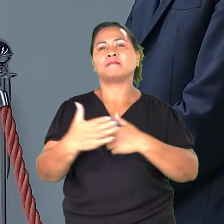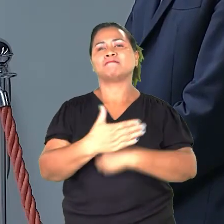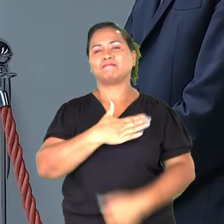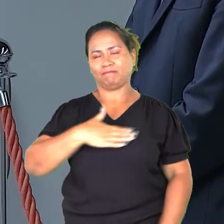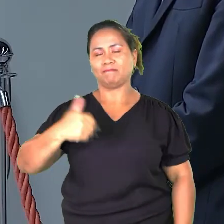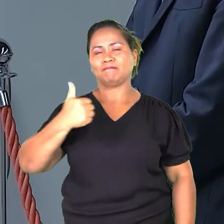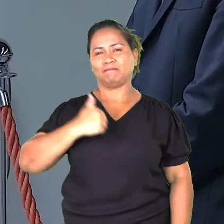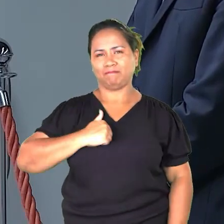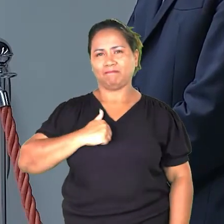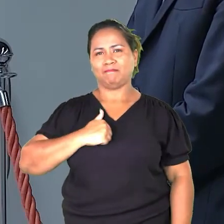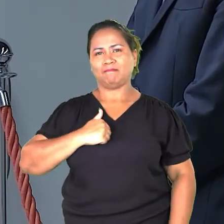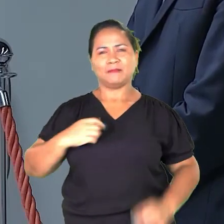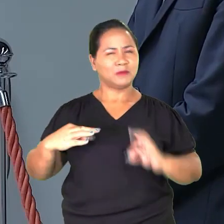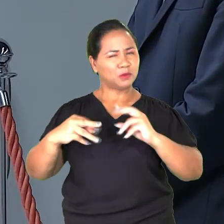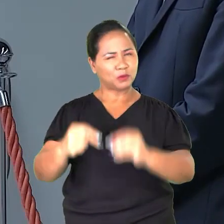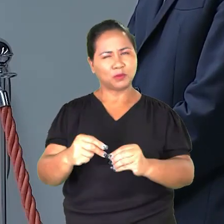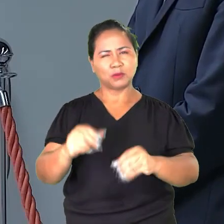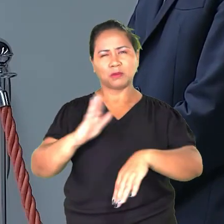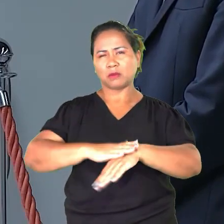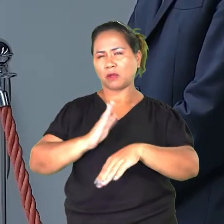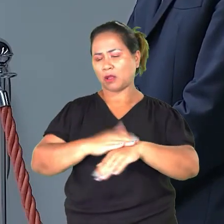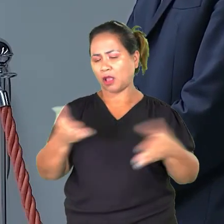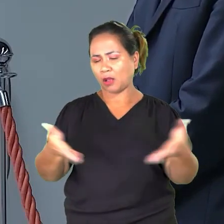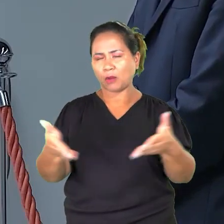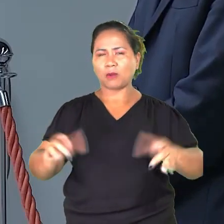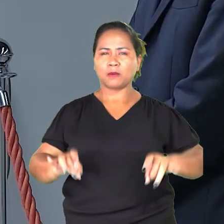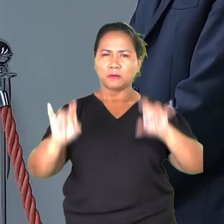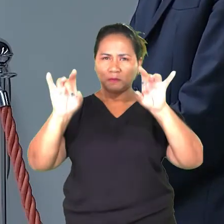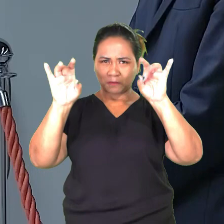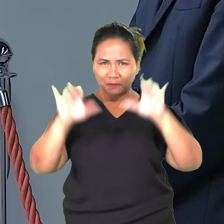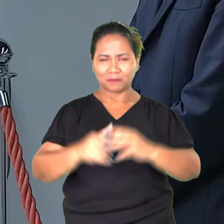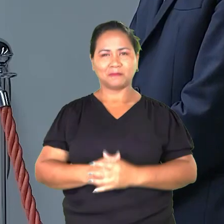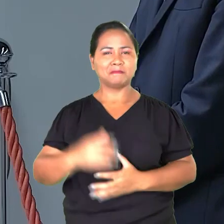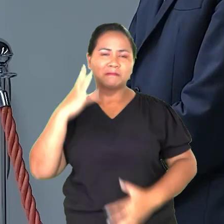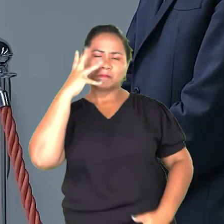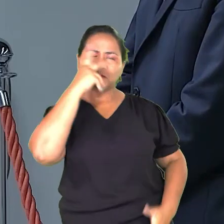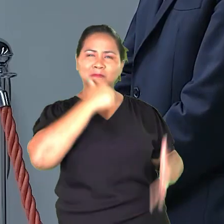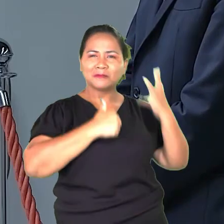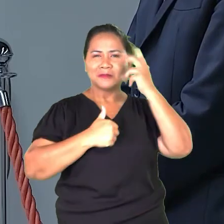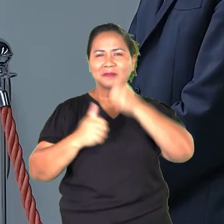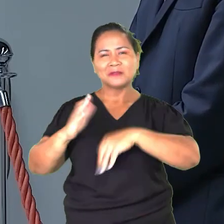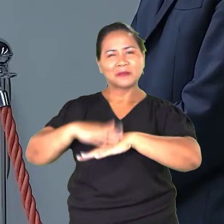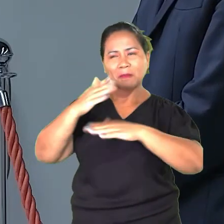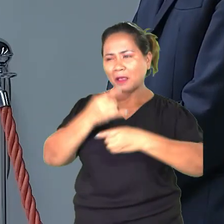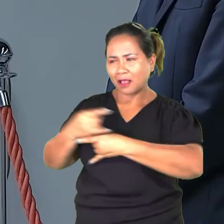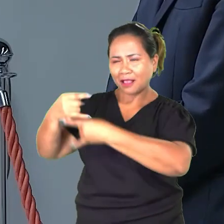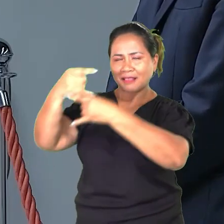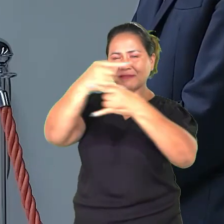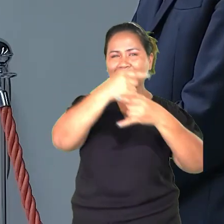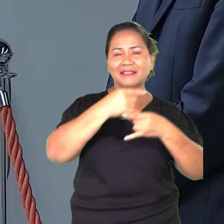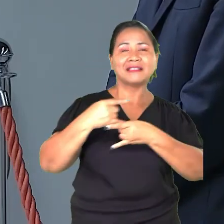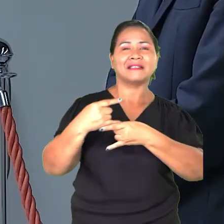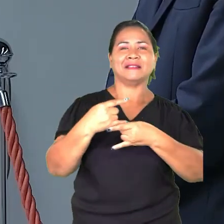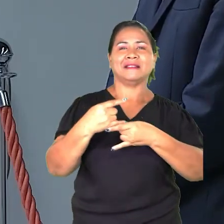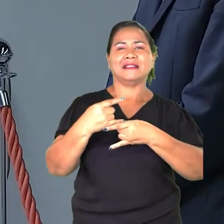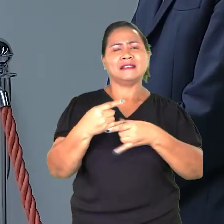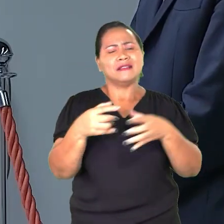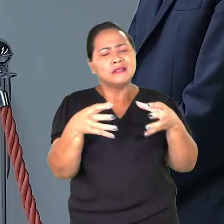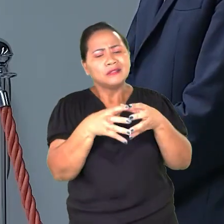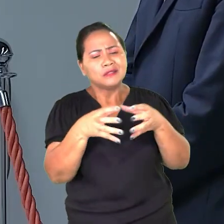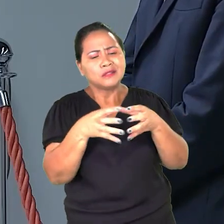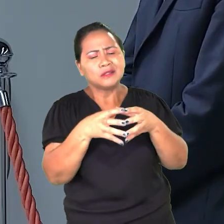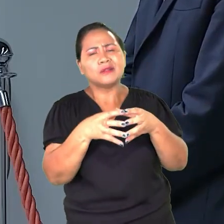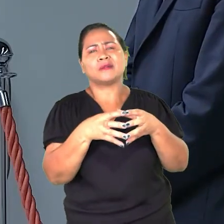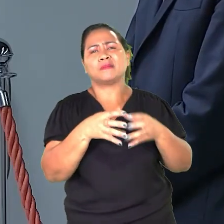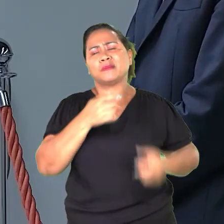por Fernanda Diniz, que nos proporciona esse momento tão especial, a beleza do livreto da exposição, evocando a equipe de